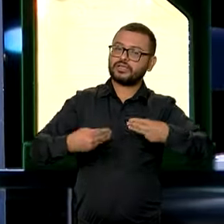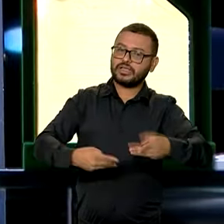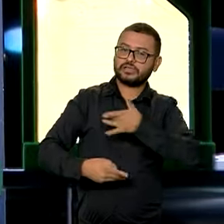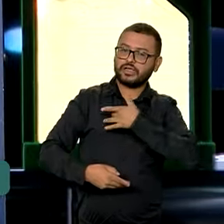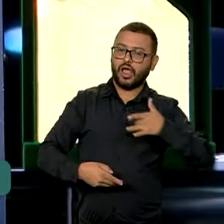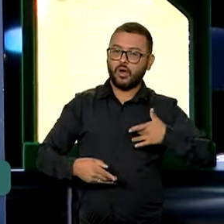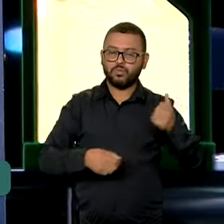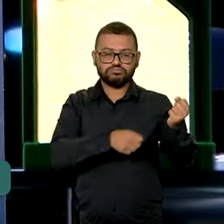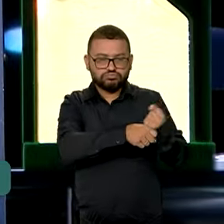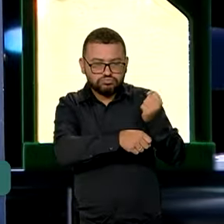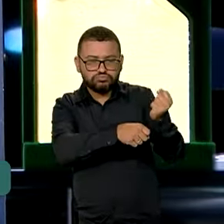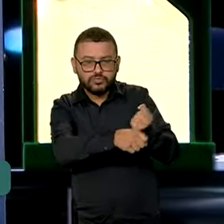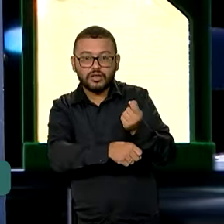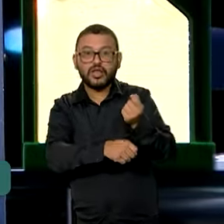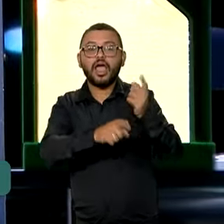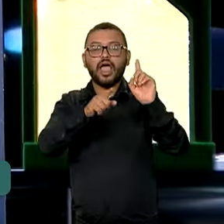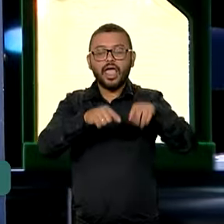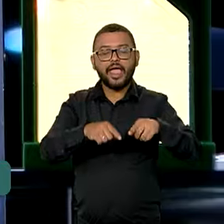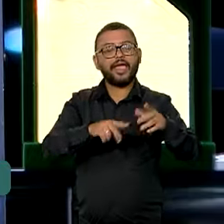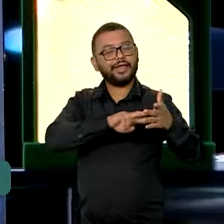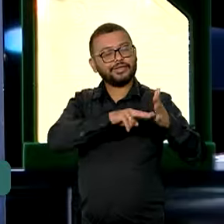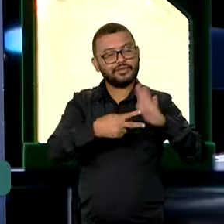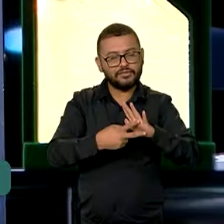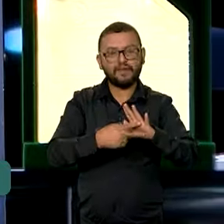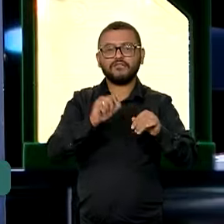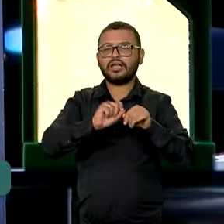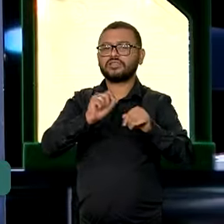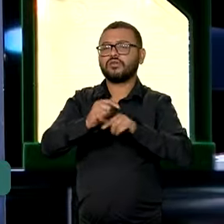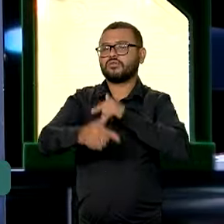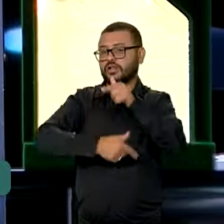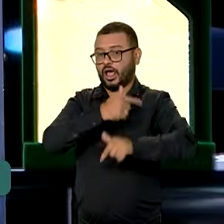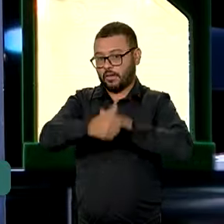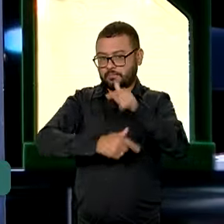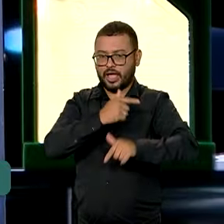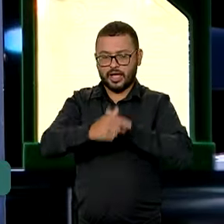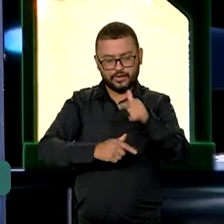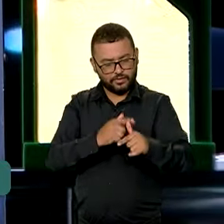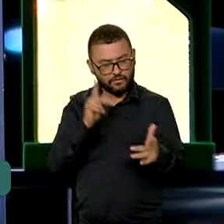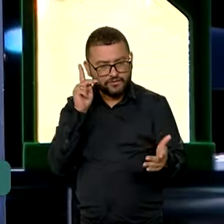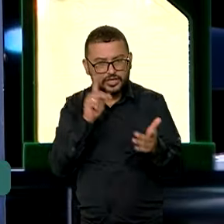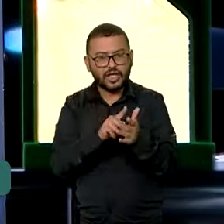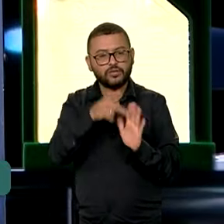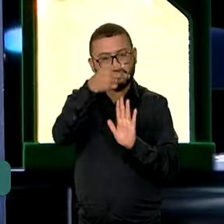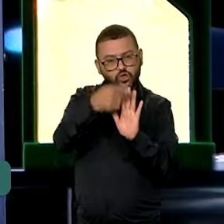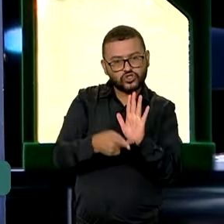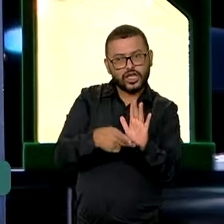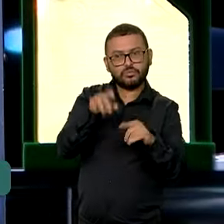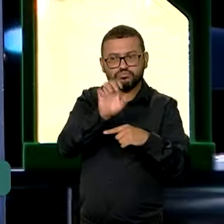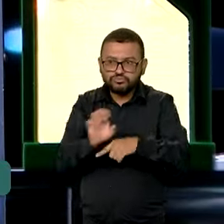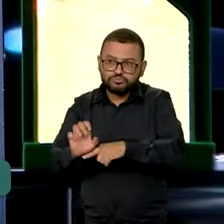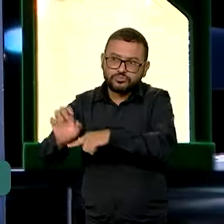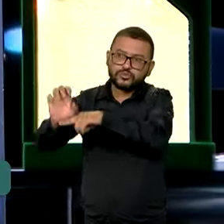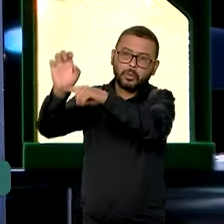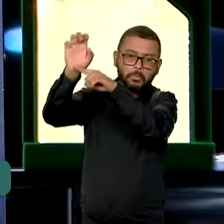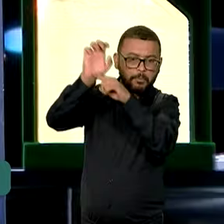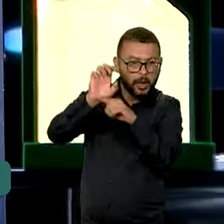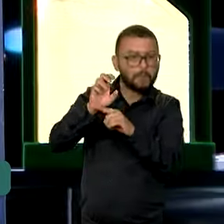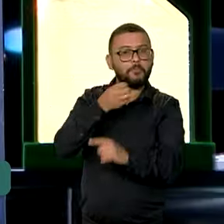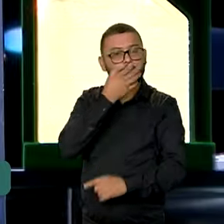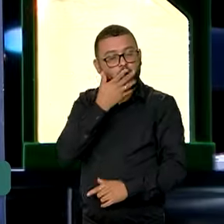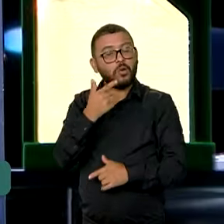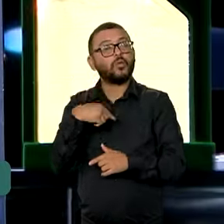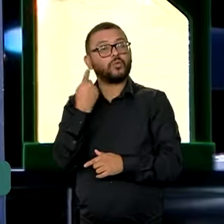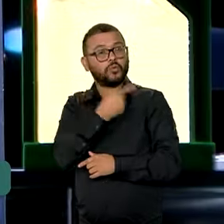essa reconstrução significa fazer valer essa política de Estado, que, como já foi dito